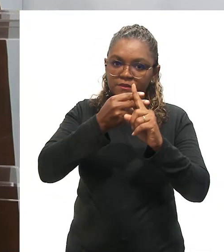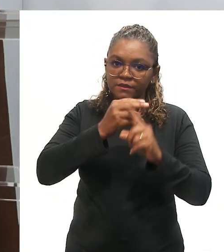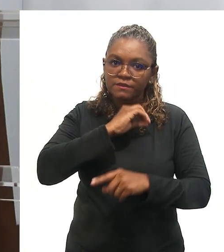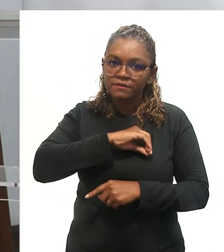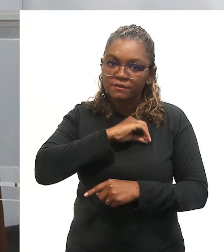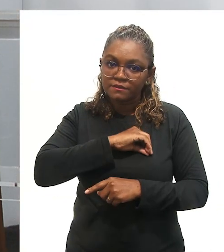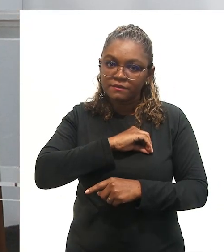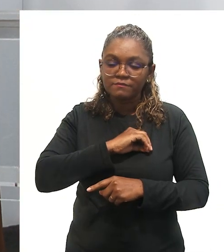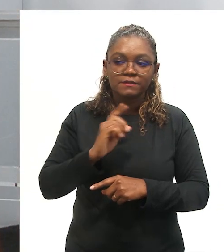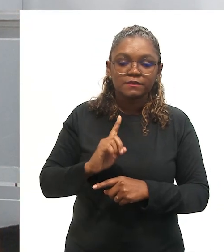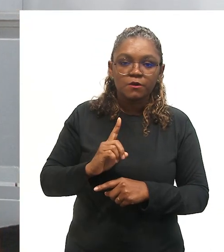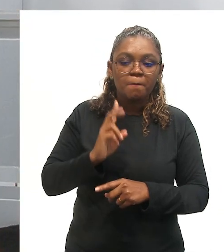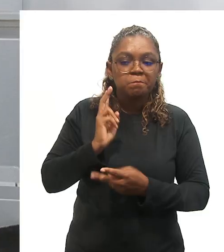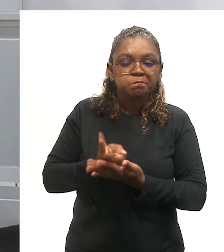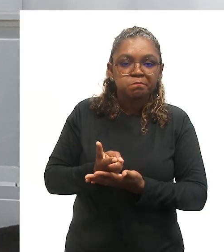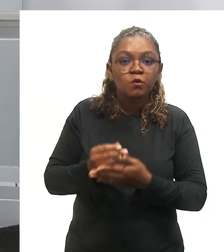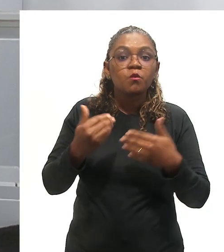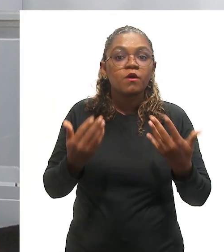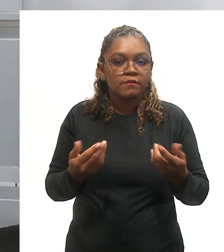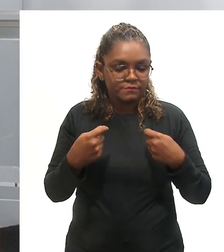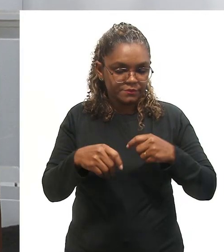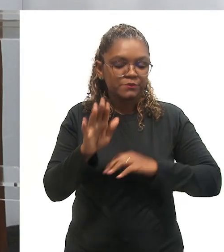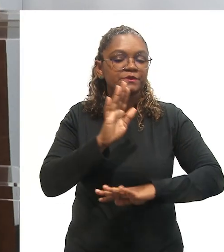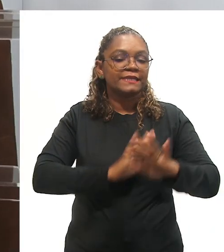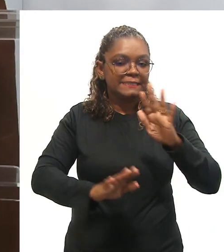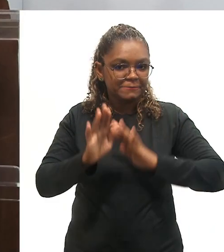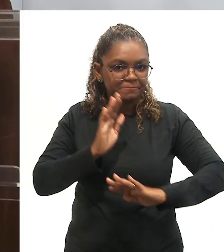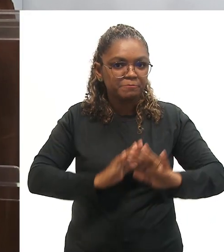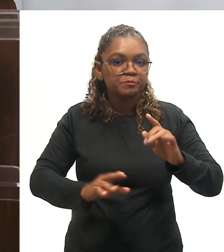coisa, um cuidado bem grande que ele tem que ter, porque